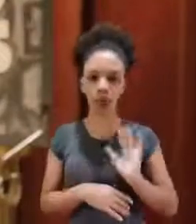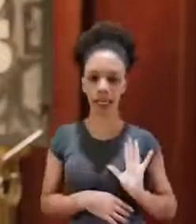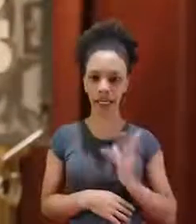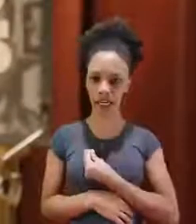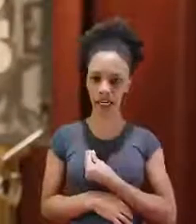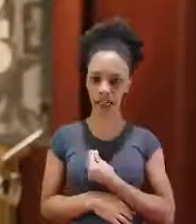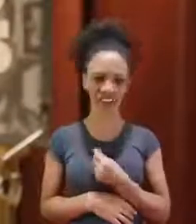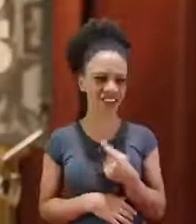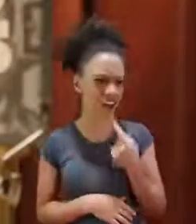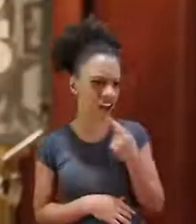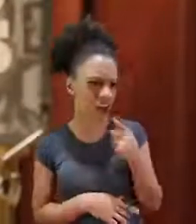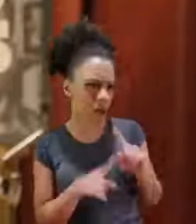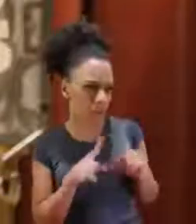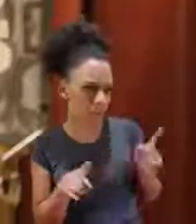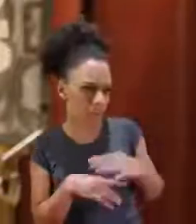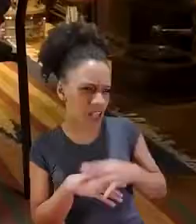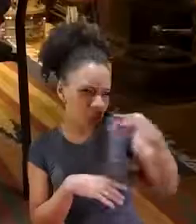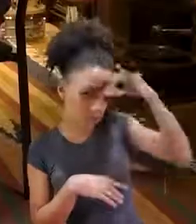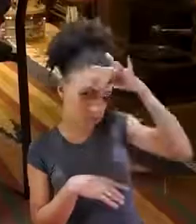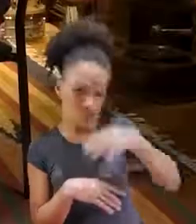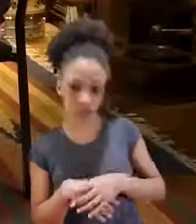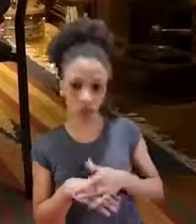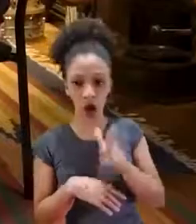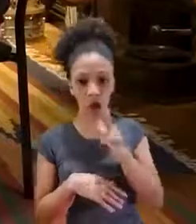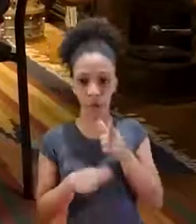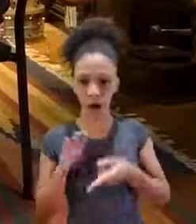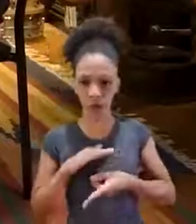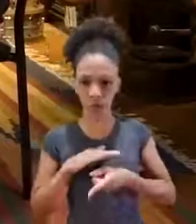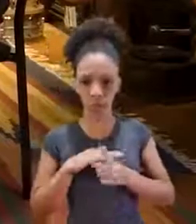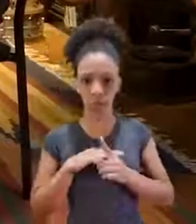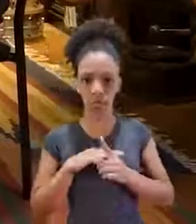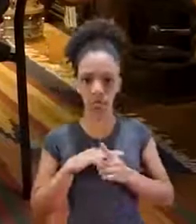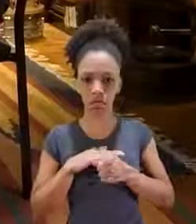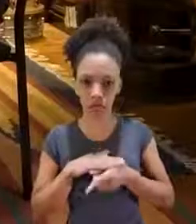ele vai falar assim empurra mas é um cara o Paulo ele vai subir sem ele vai tá vendo um